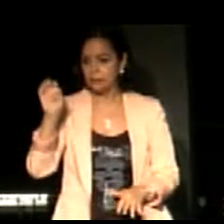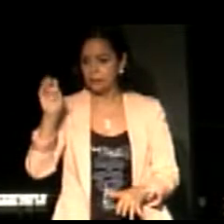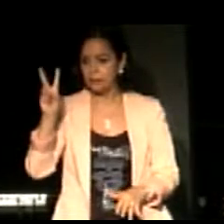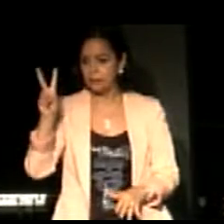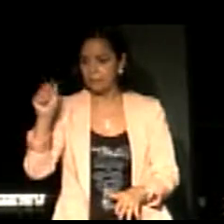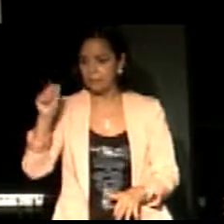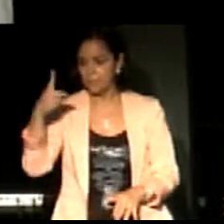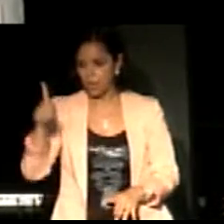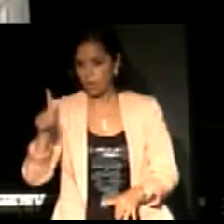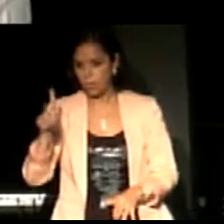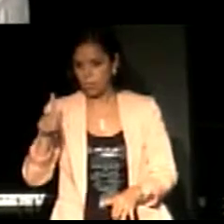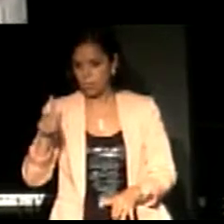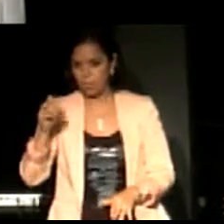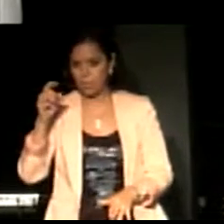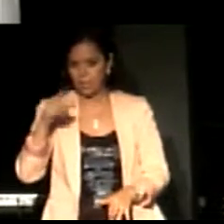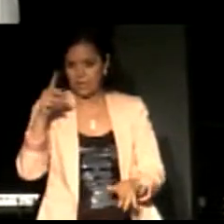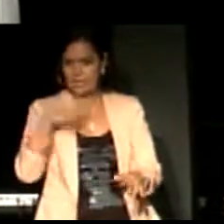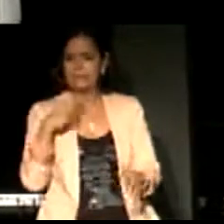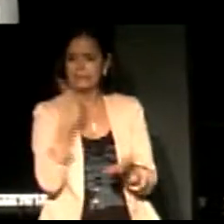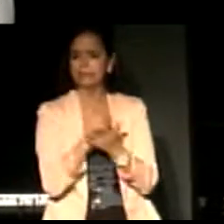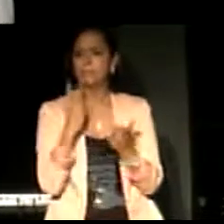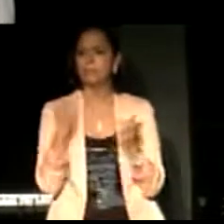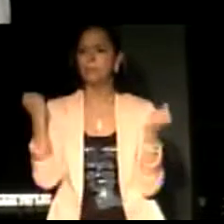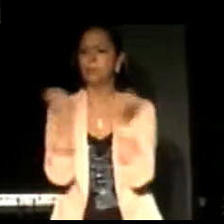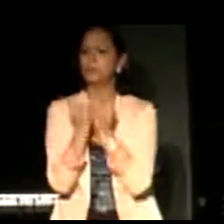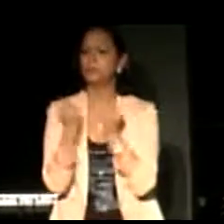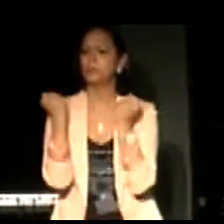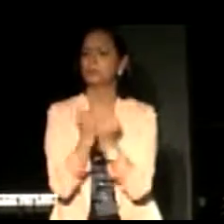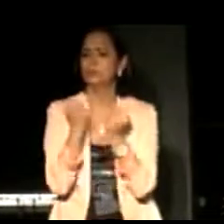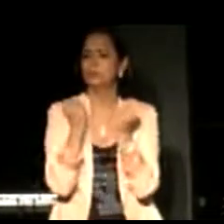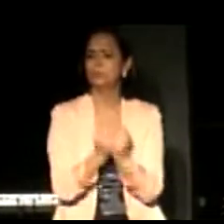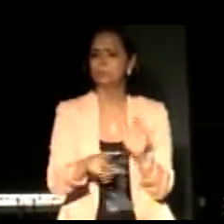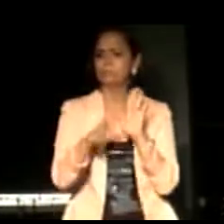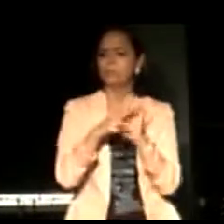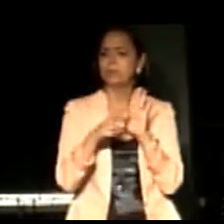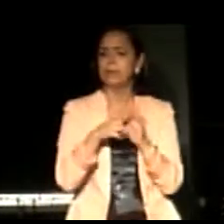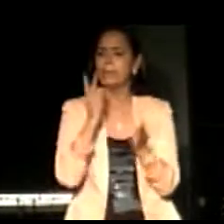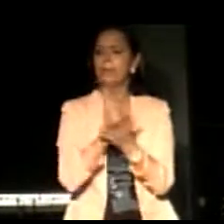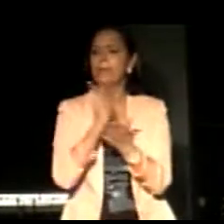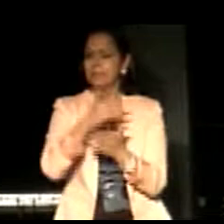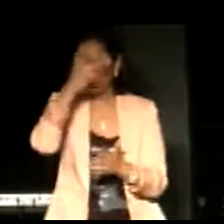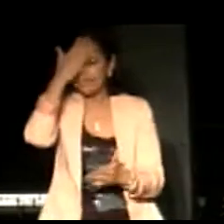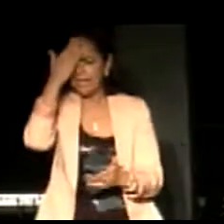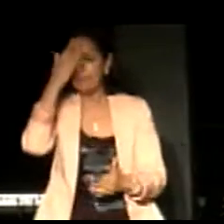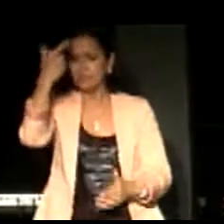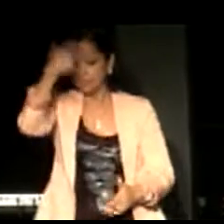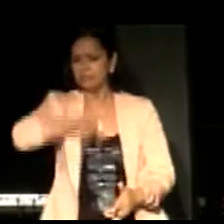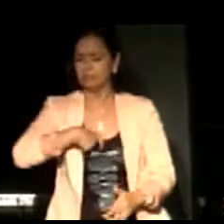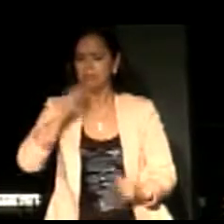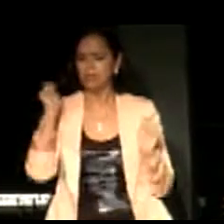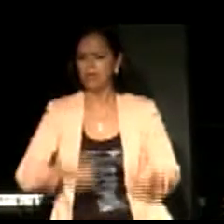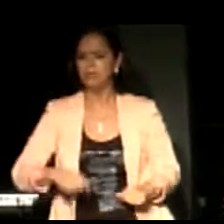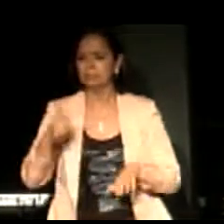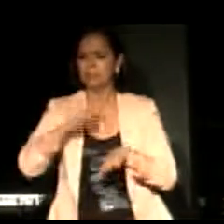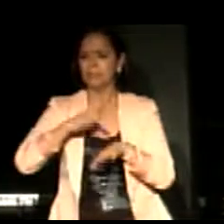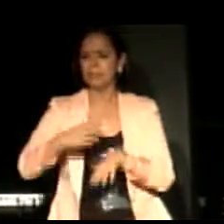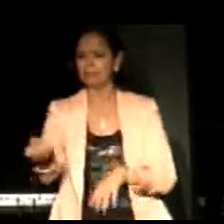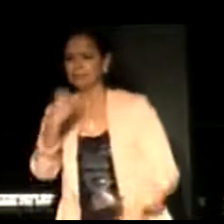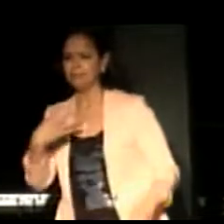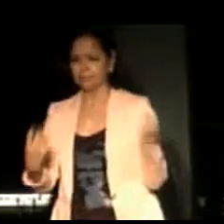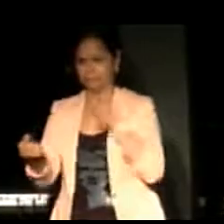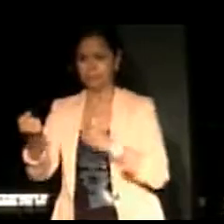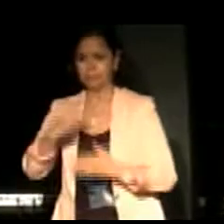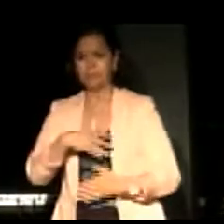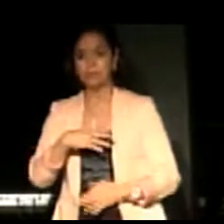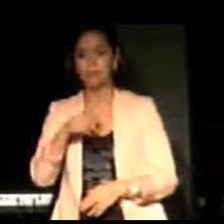Estevão defendeu os seus princípios, mesmo sabendo que seria apedrejado. E Estevão era uma